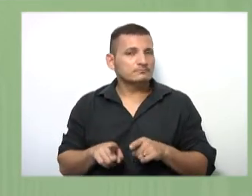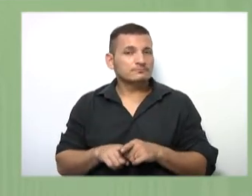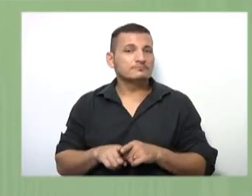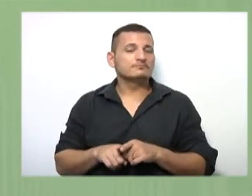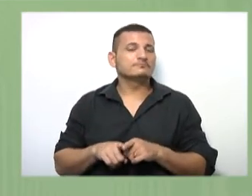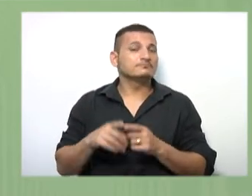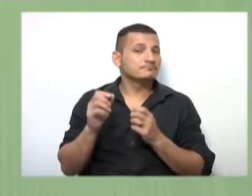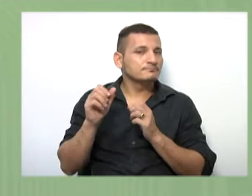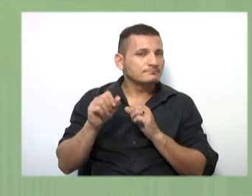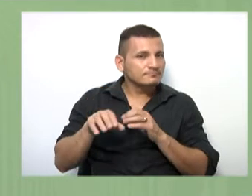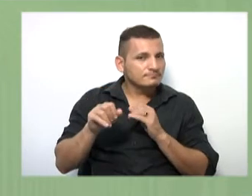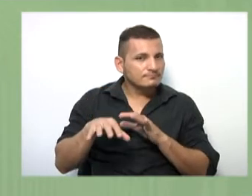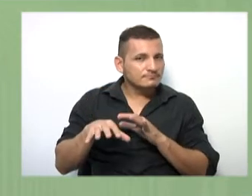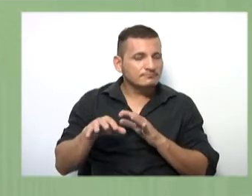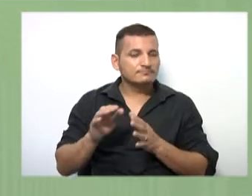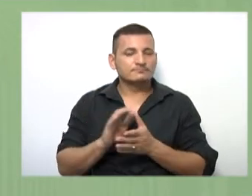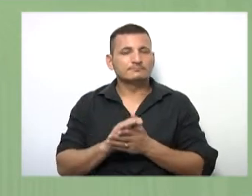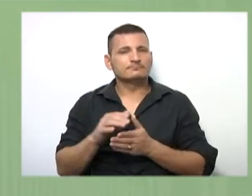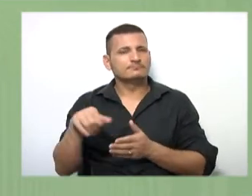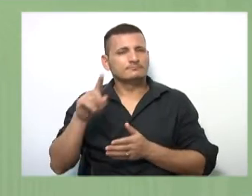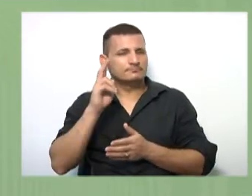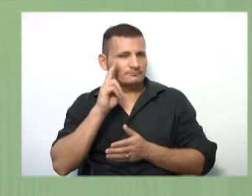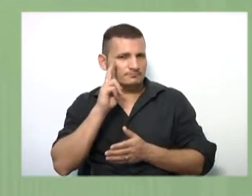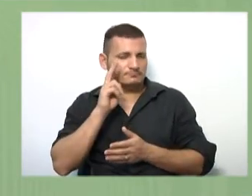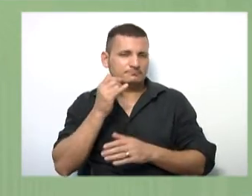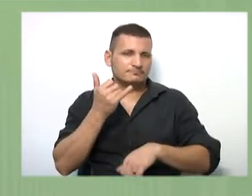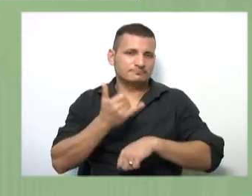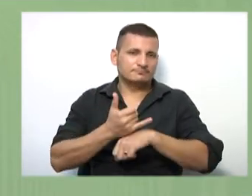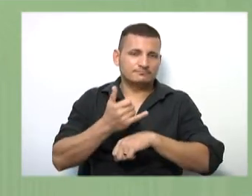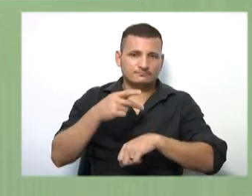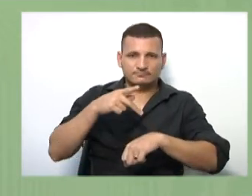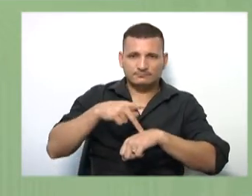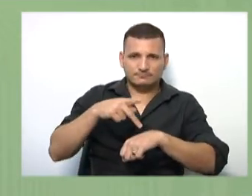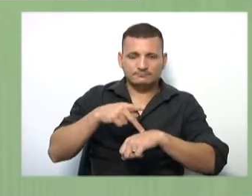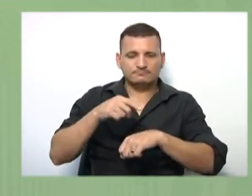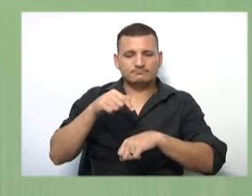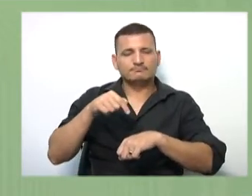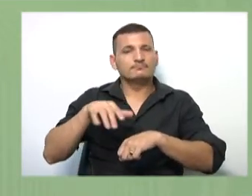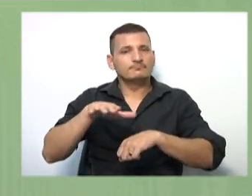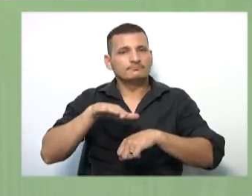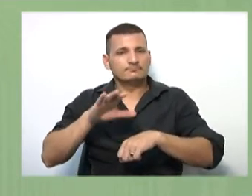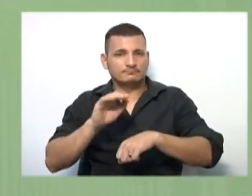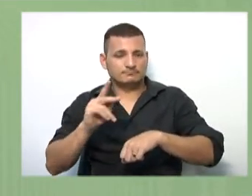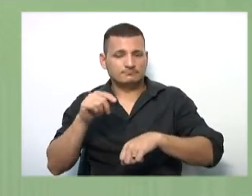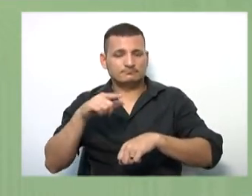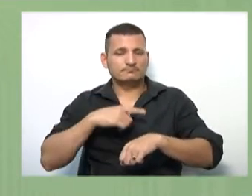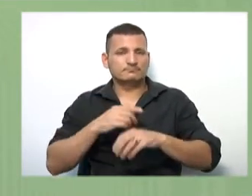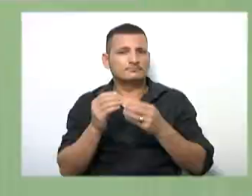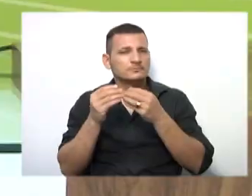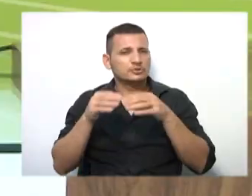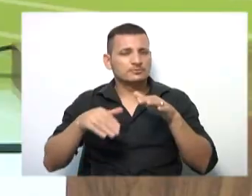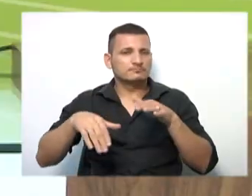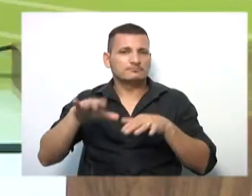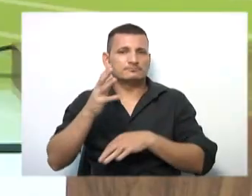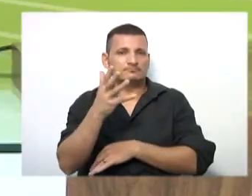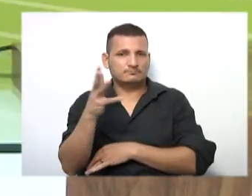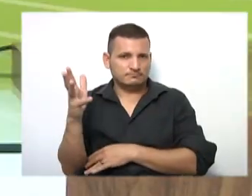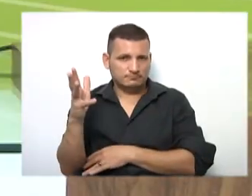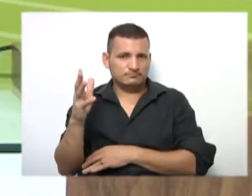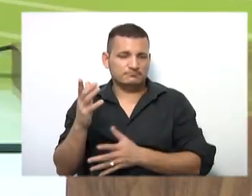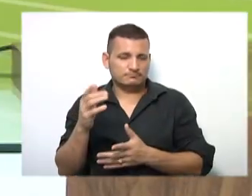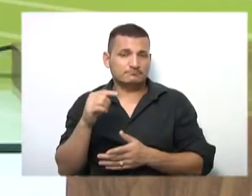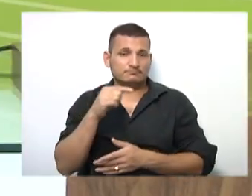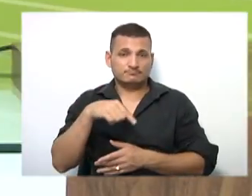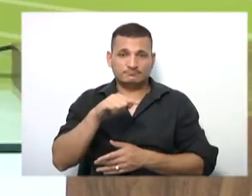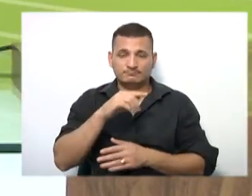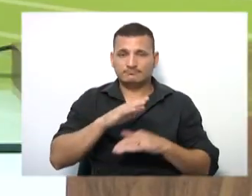gente falou do ramo de mineração. Mineração é um dos ramos que mais destrói o meio ambiente. A gente organiza também cooperativas para proteger o garimpeiro, mas